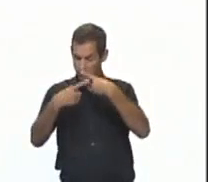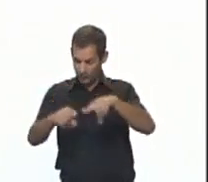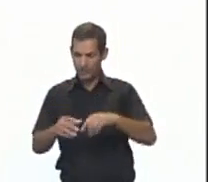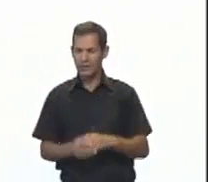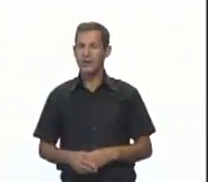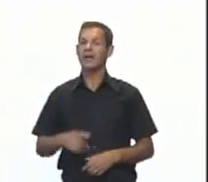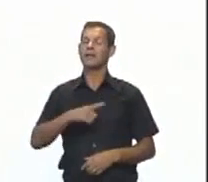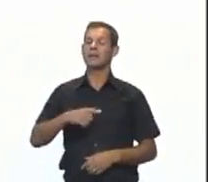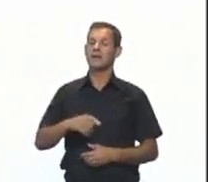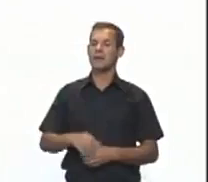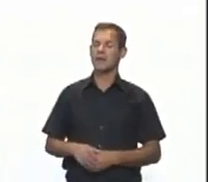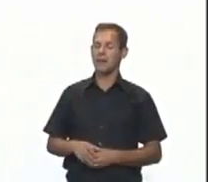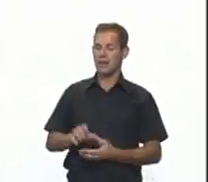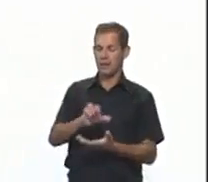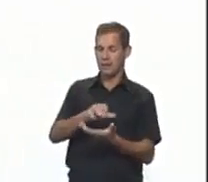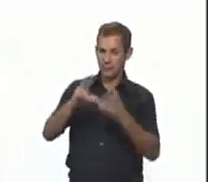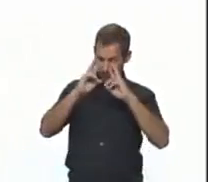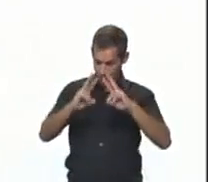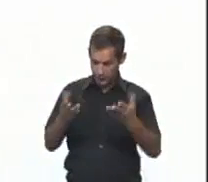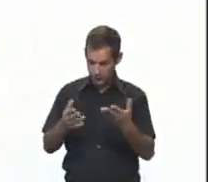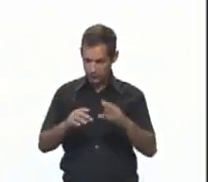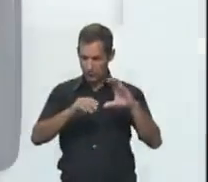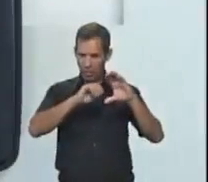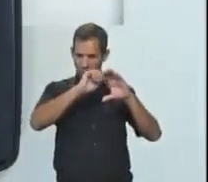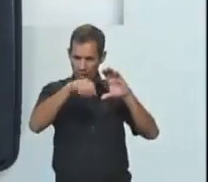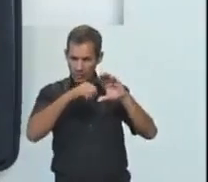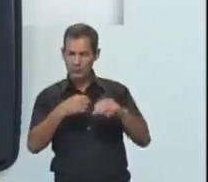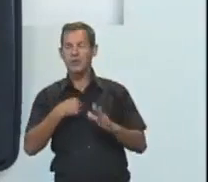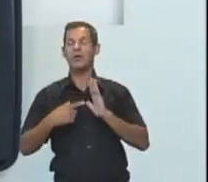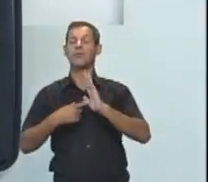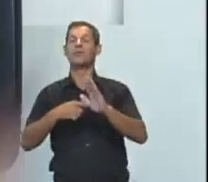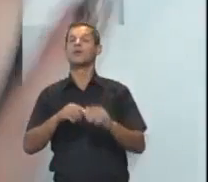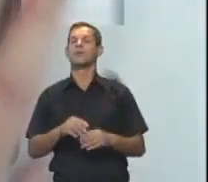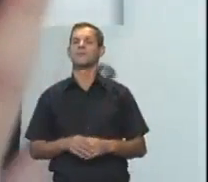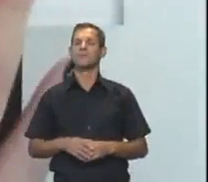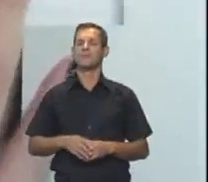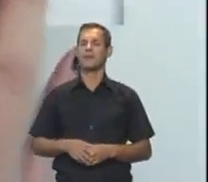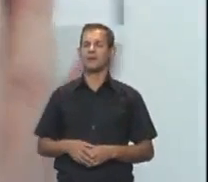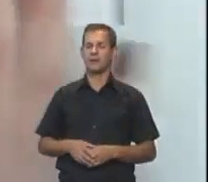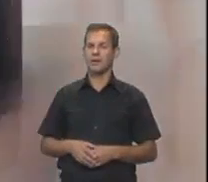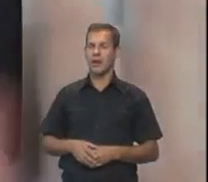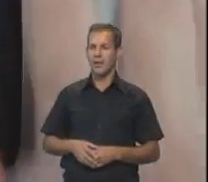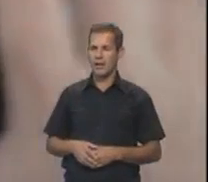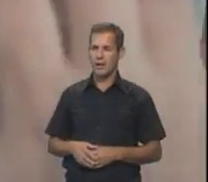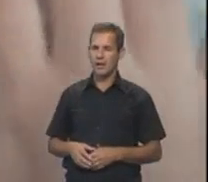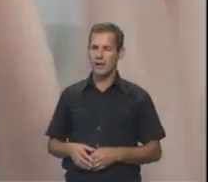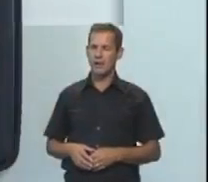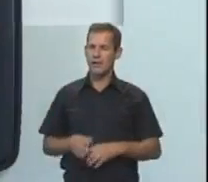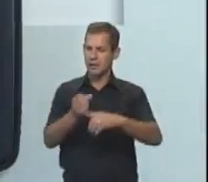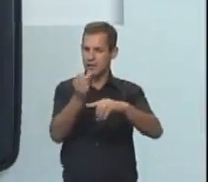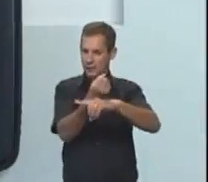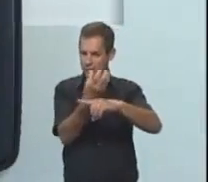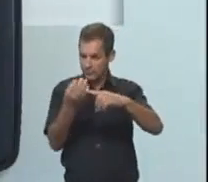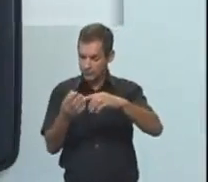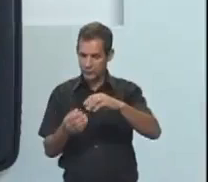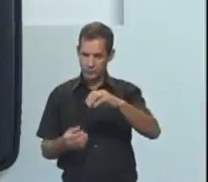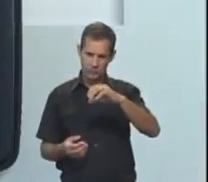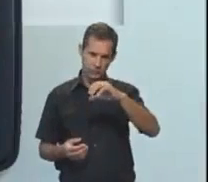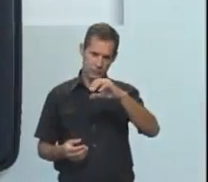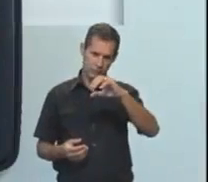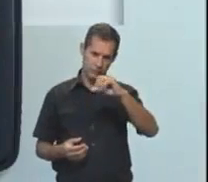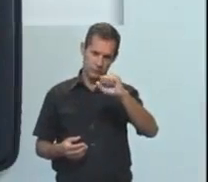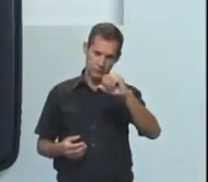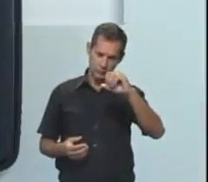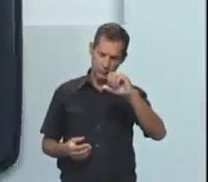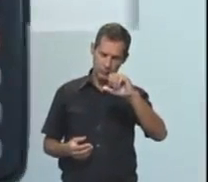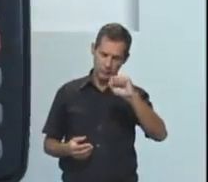presente na calculadora. Acompanhe aqui na câmera de documentos, que eu vou mostrar para você. Ó, a função cosseno, a